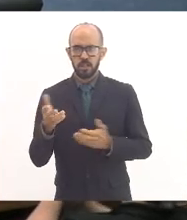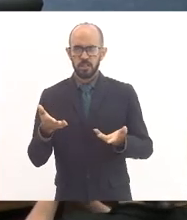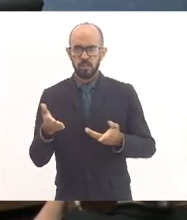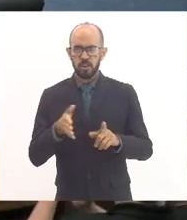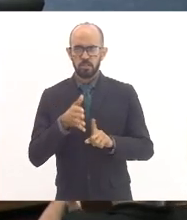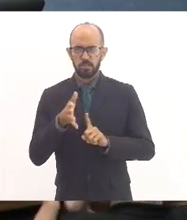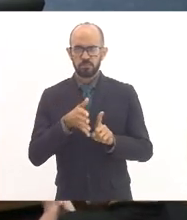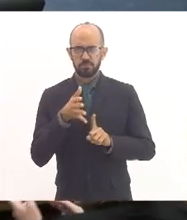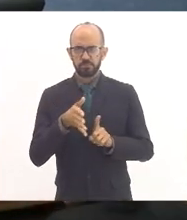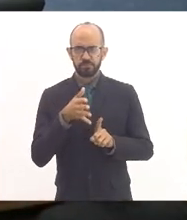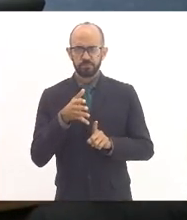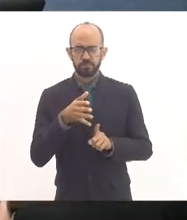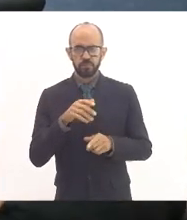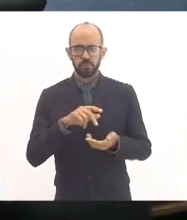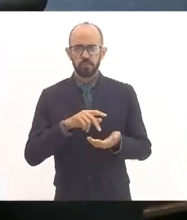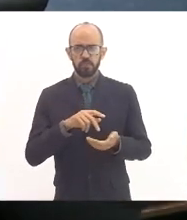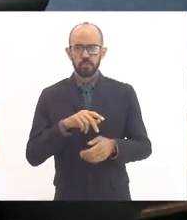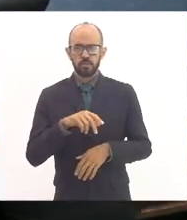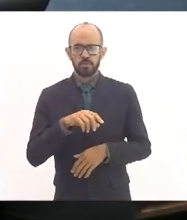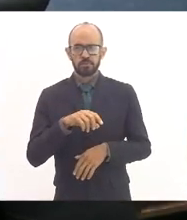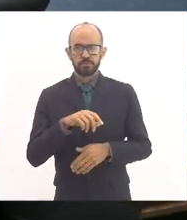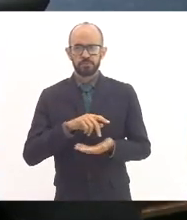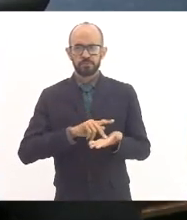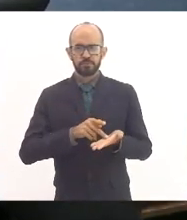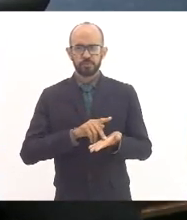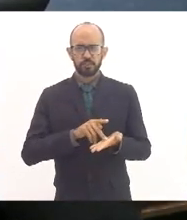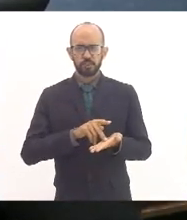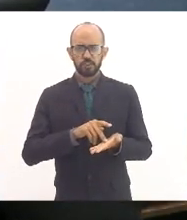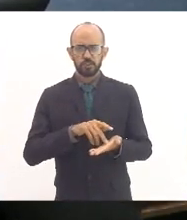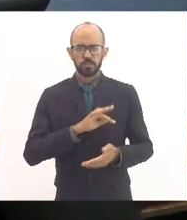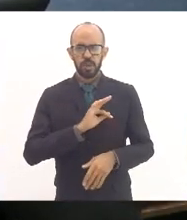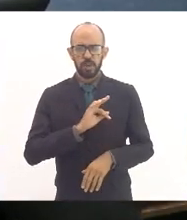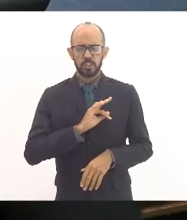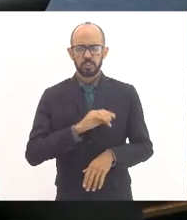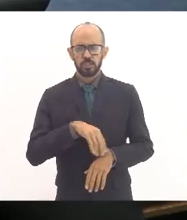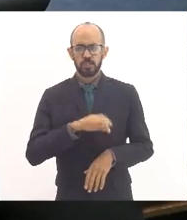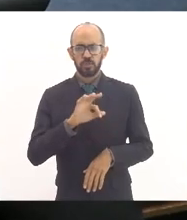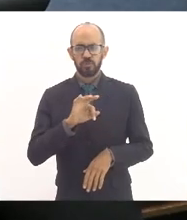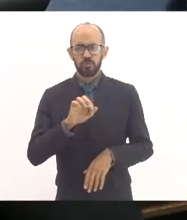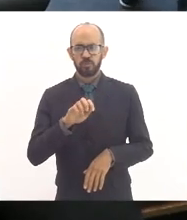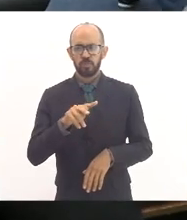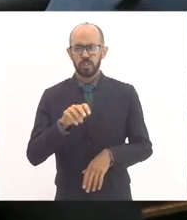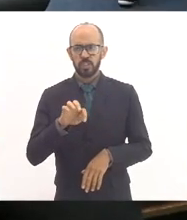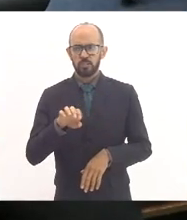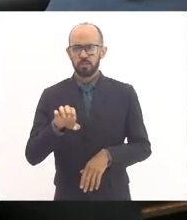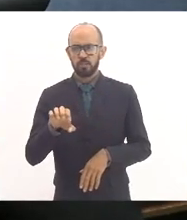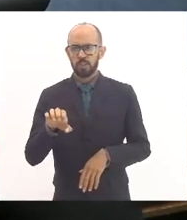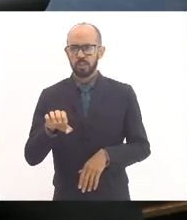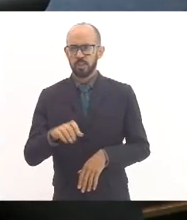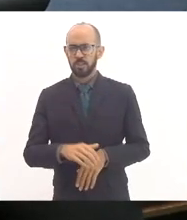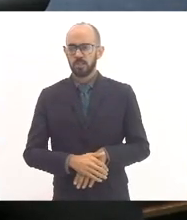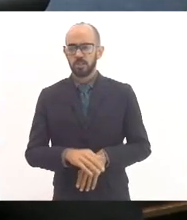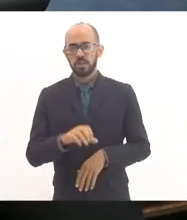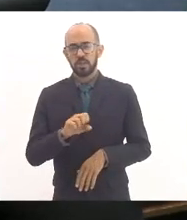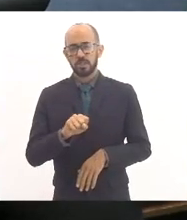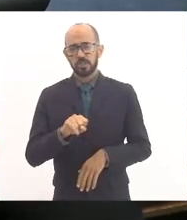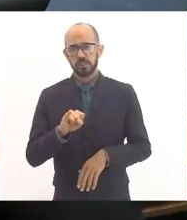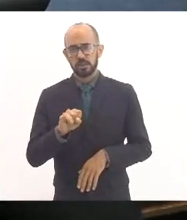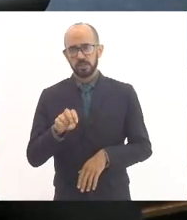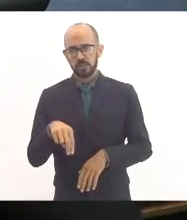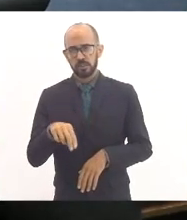palavra para o fim de perde Felipe Guimarães e também viu Felipe